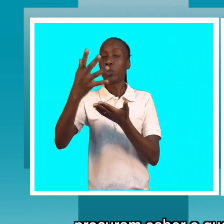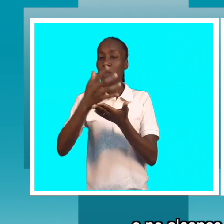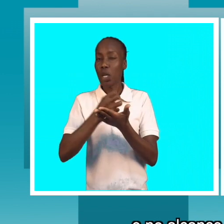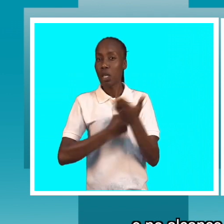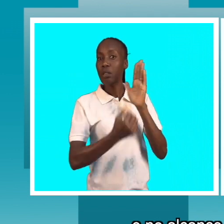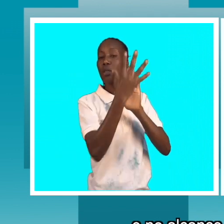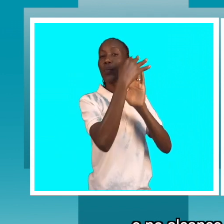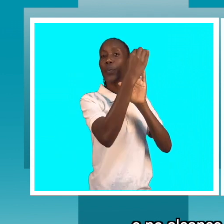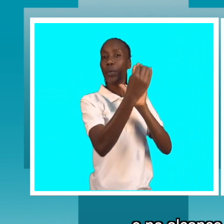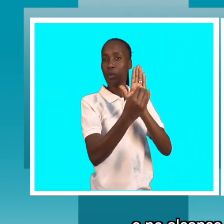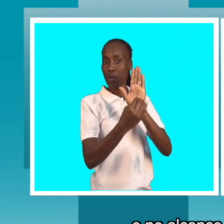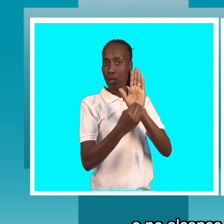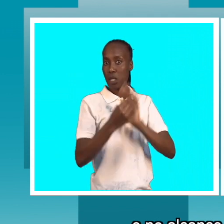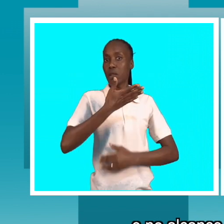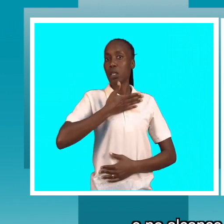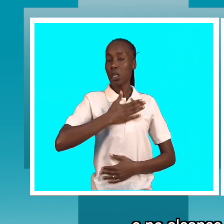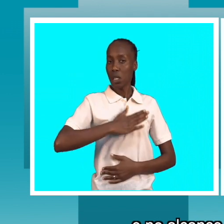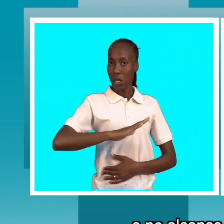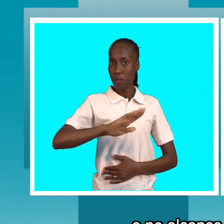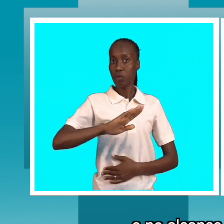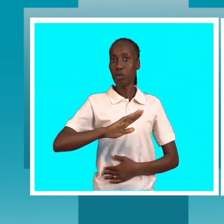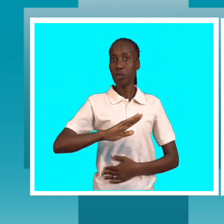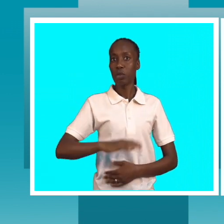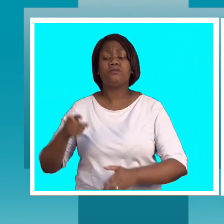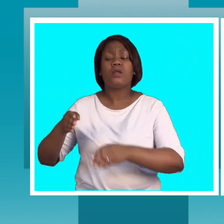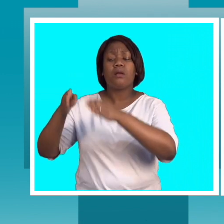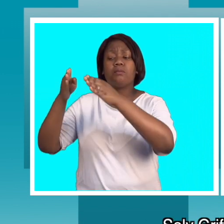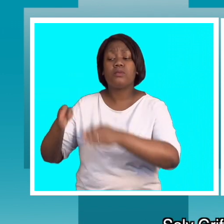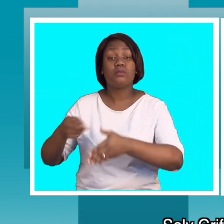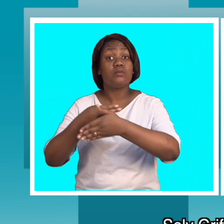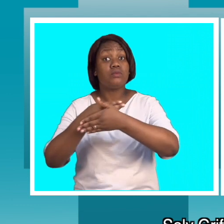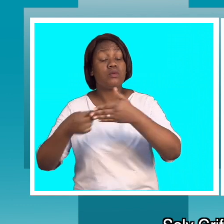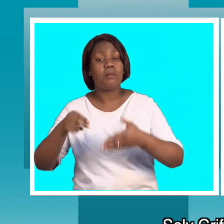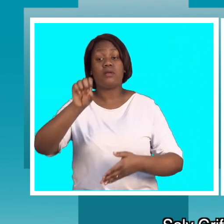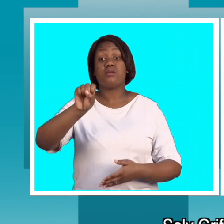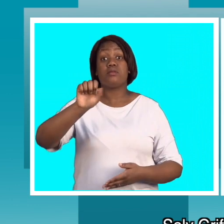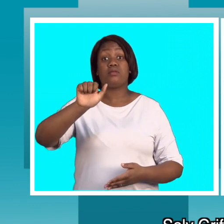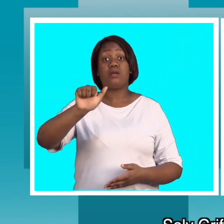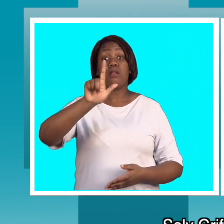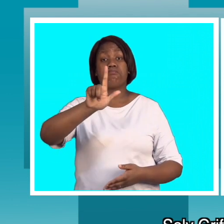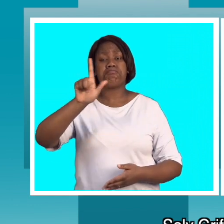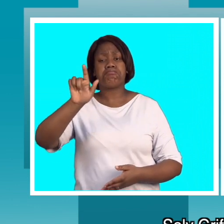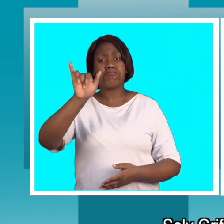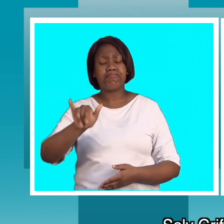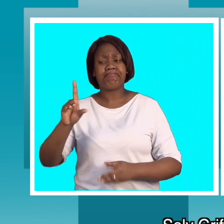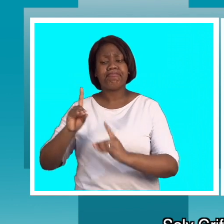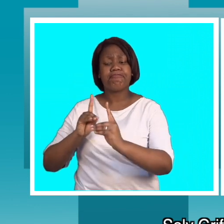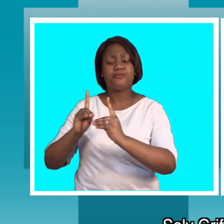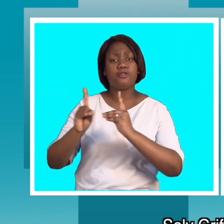e no alcance dos resultados desejados. Sally Griffin, diretora do